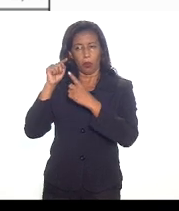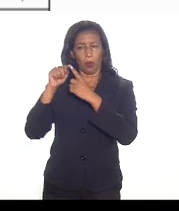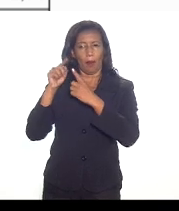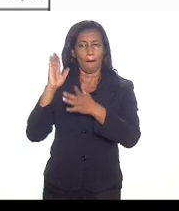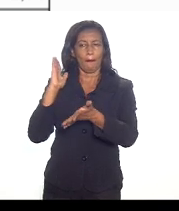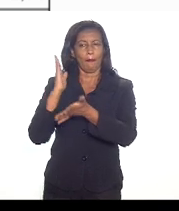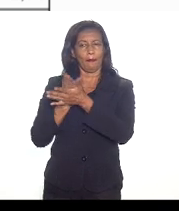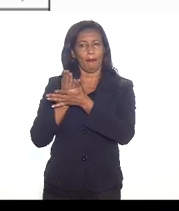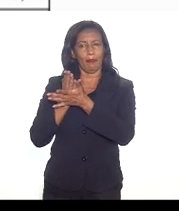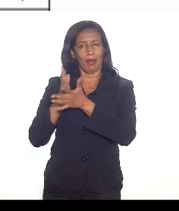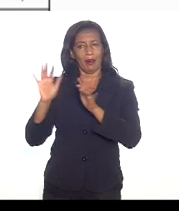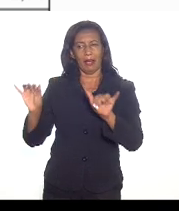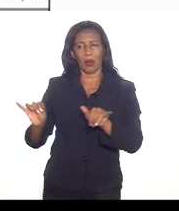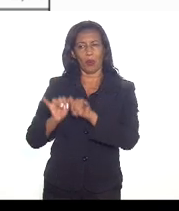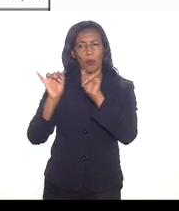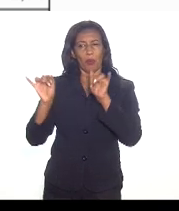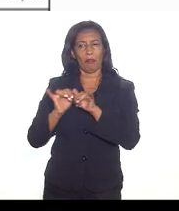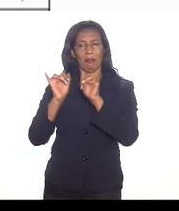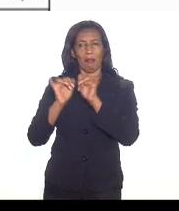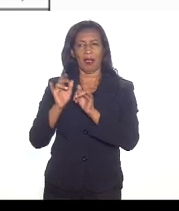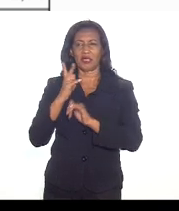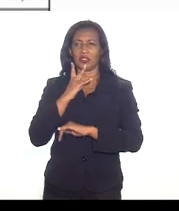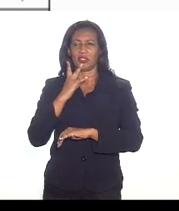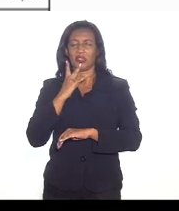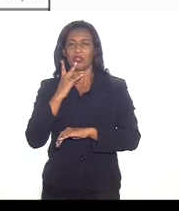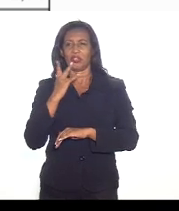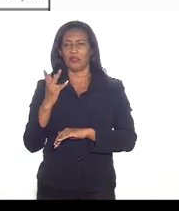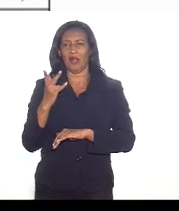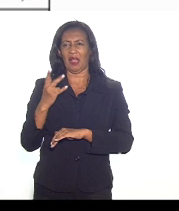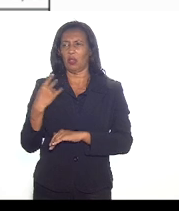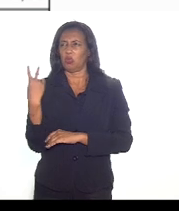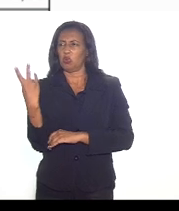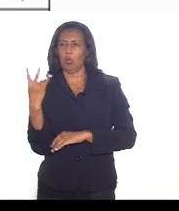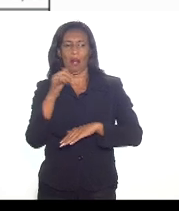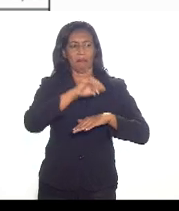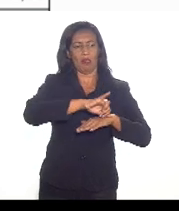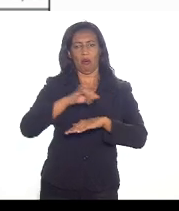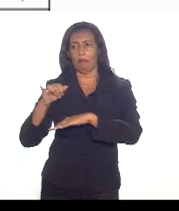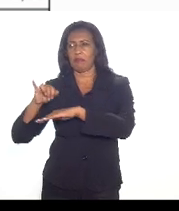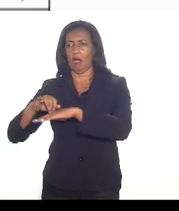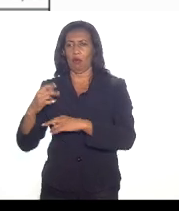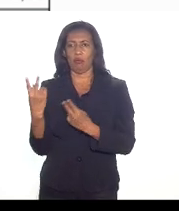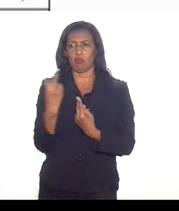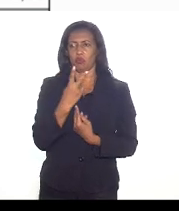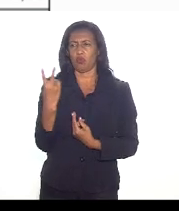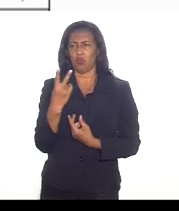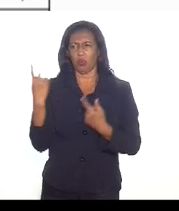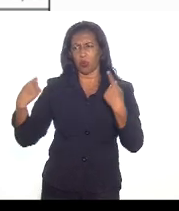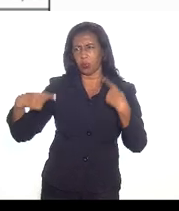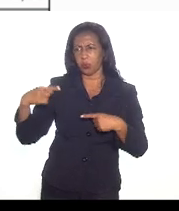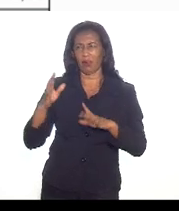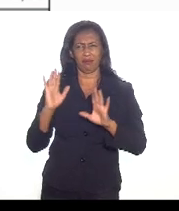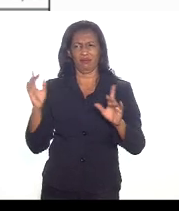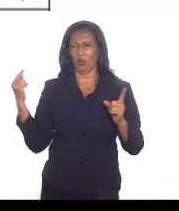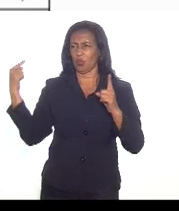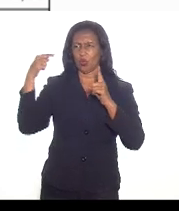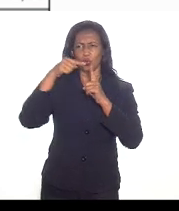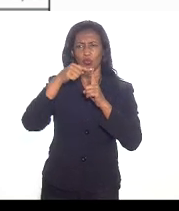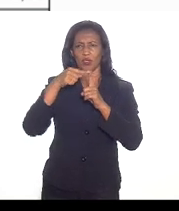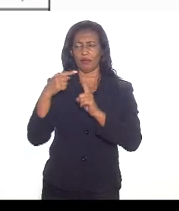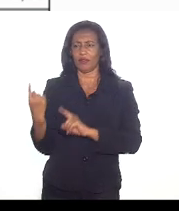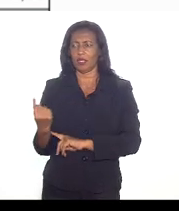essa bobagem de falar em duas capitais, o Rio voltar a ser capital, a difusão, eu acho que não faz sentido. Nosso desafio é